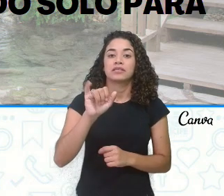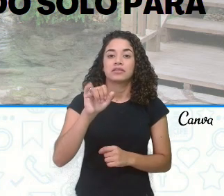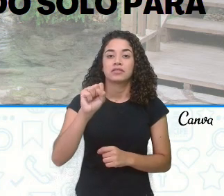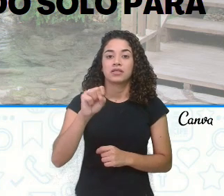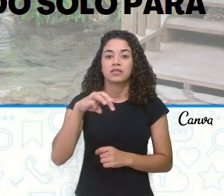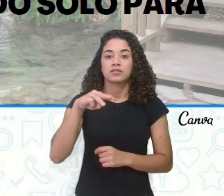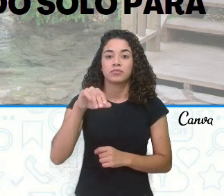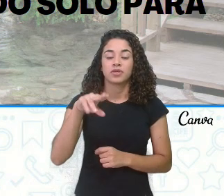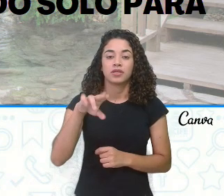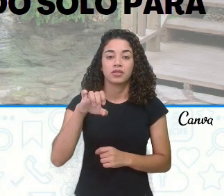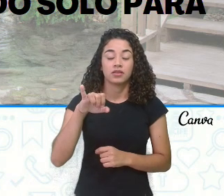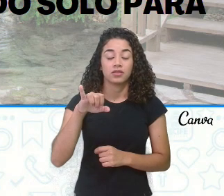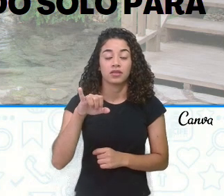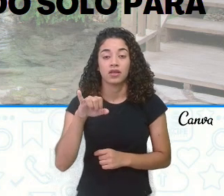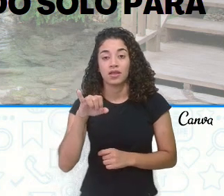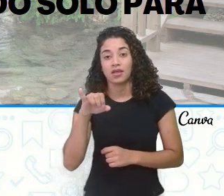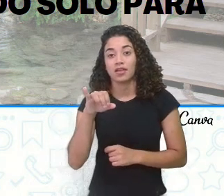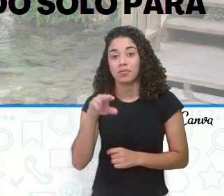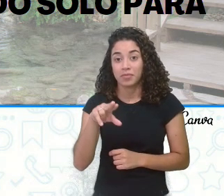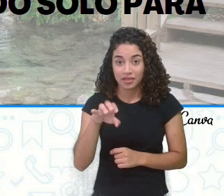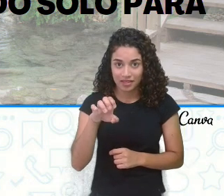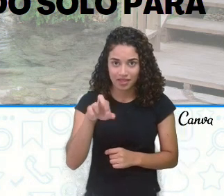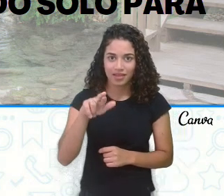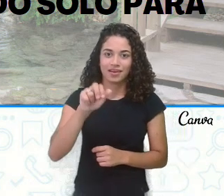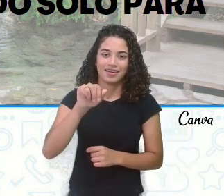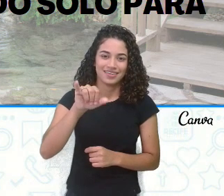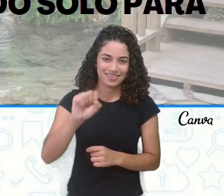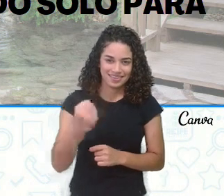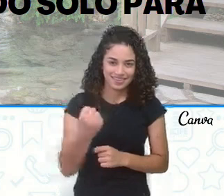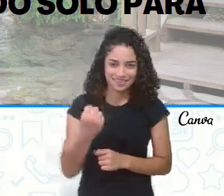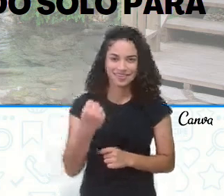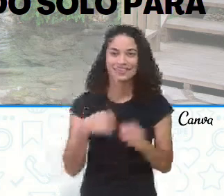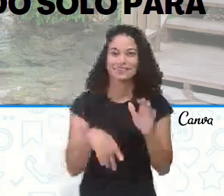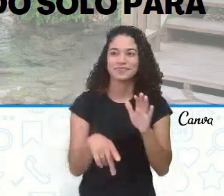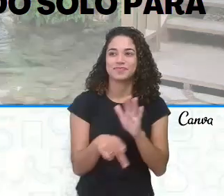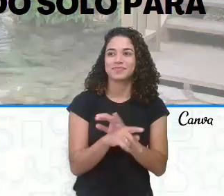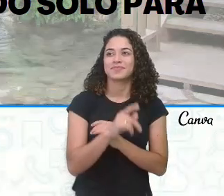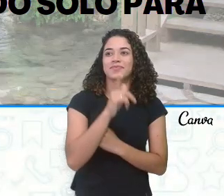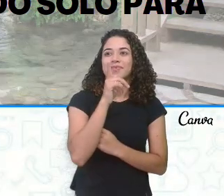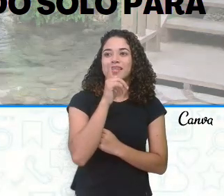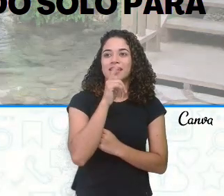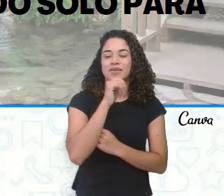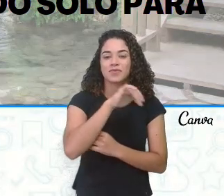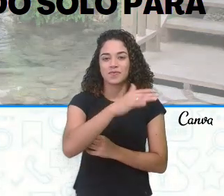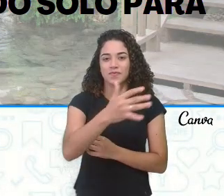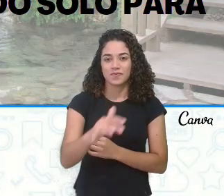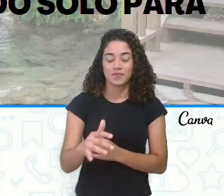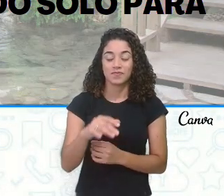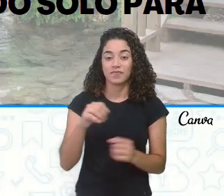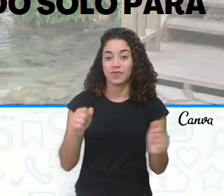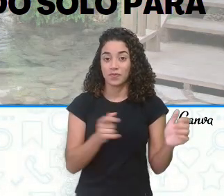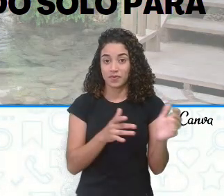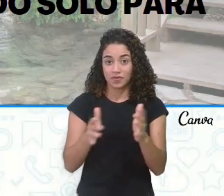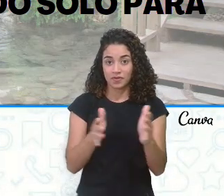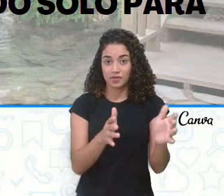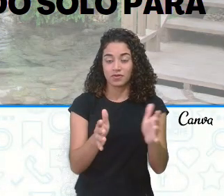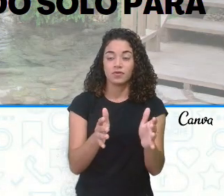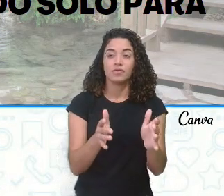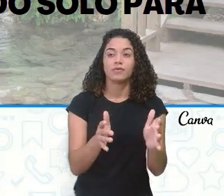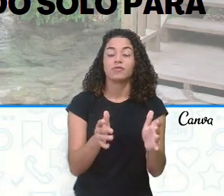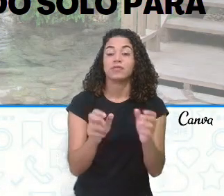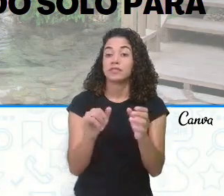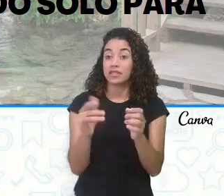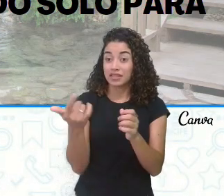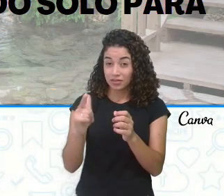rio. Olha, se não tem ali uma determinada vegetação, aquela vegetação natural que fica próximo aos rios, o que vai